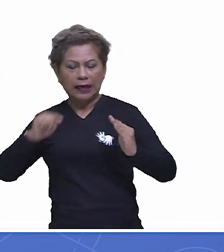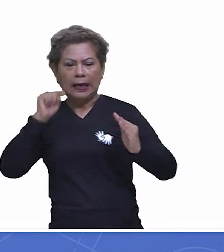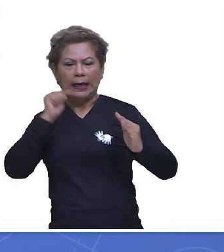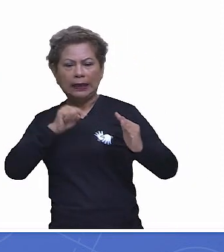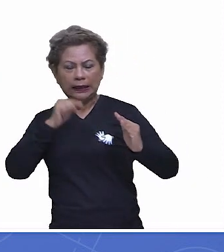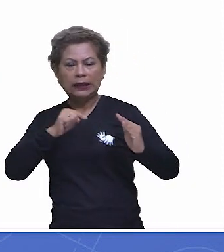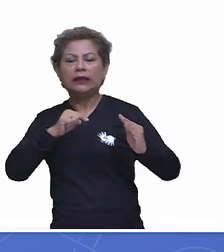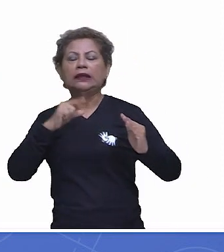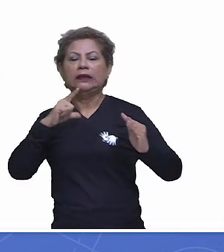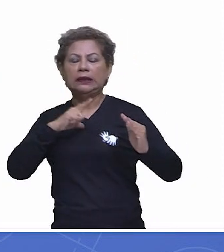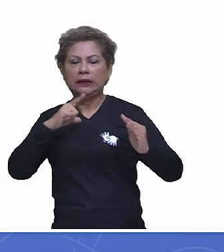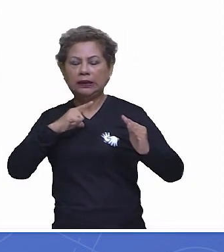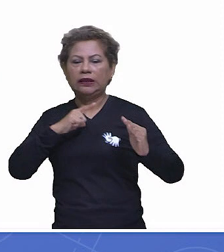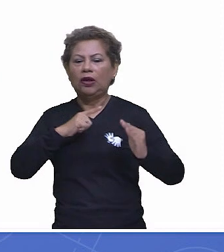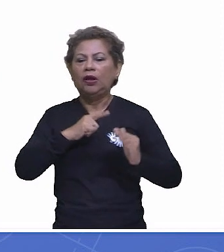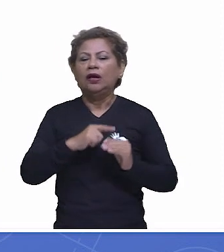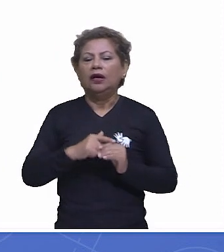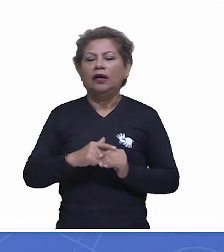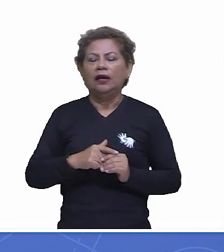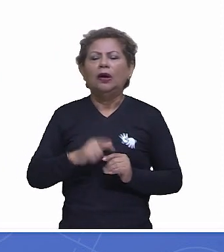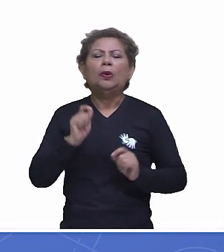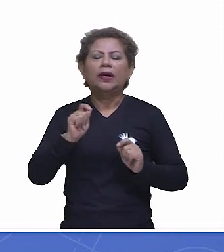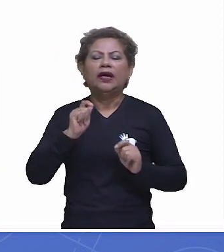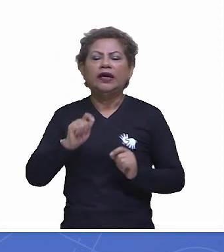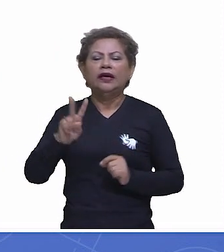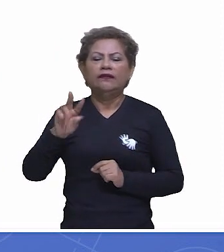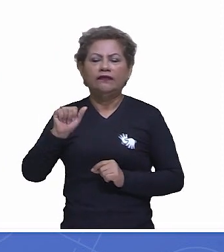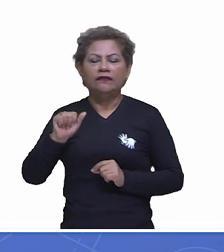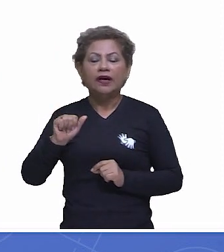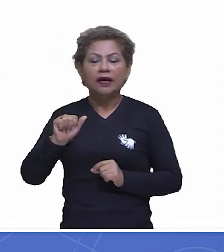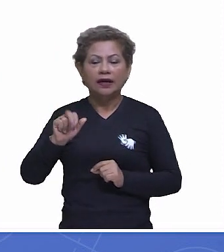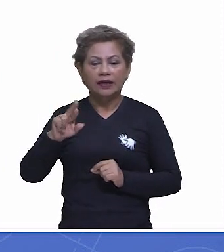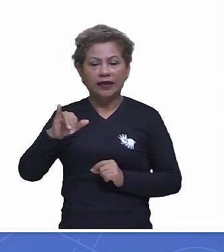foram varridas. O que é varrida, né? Sumiram.